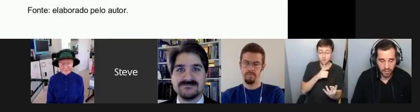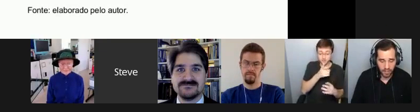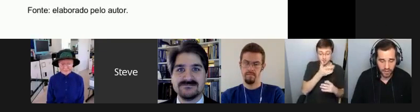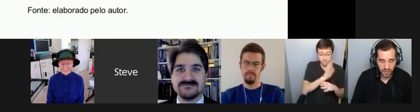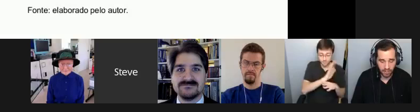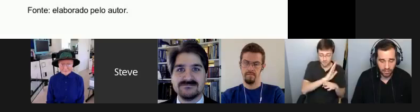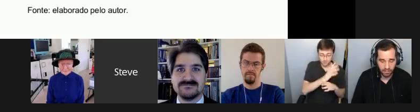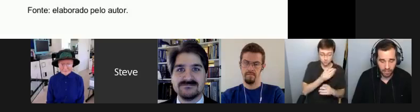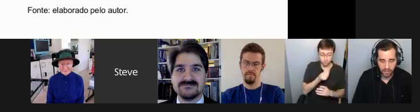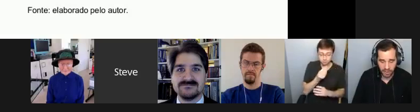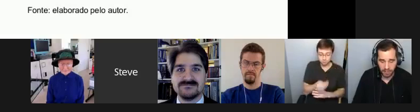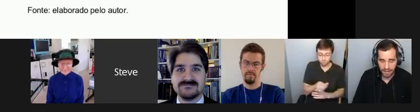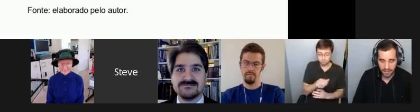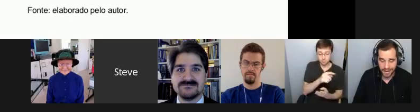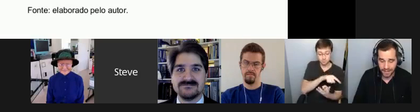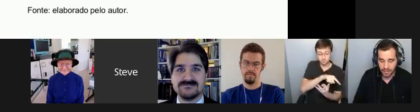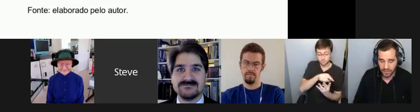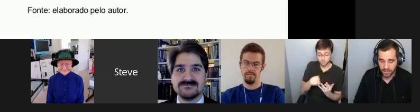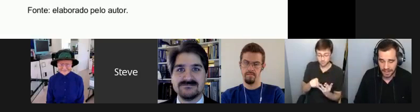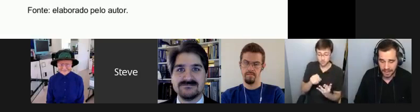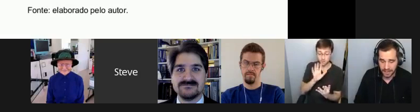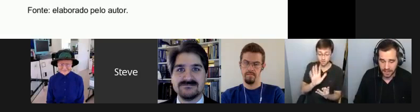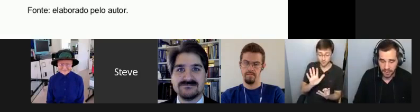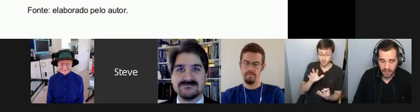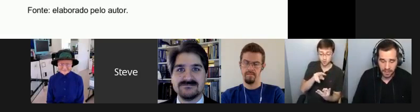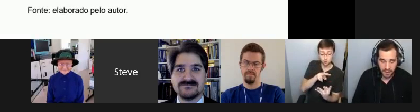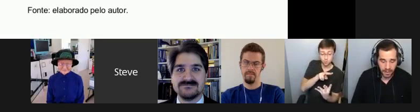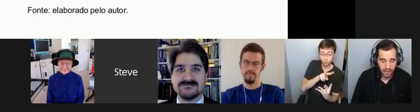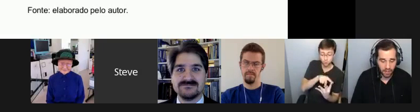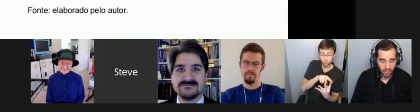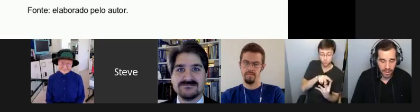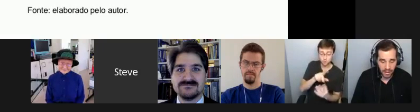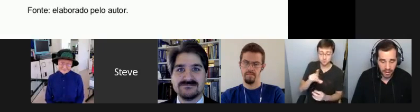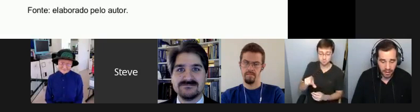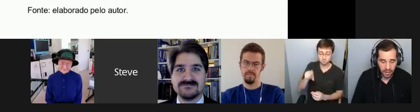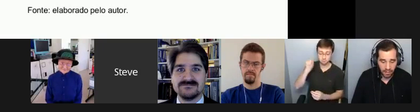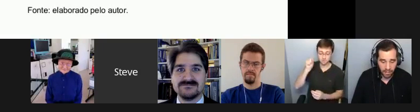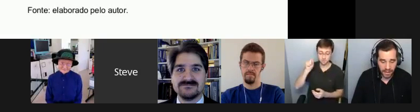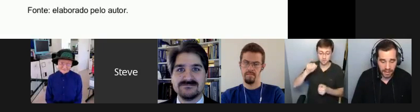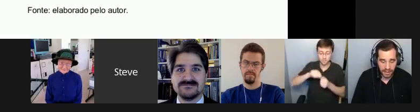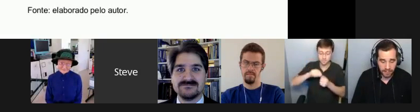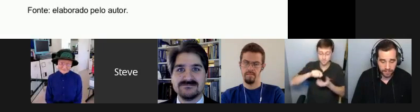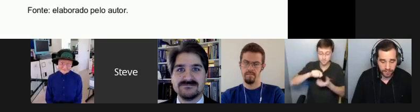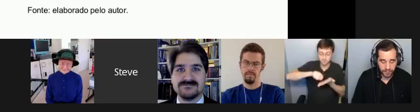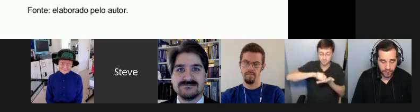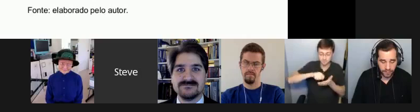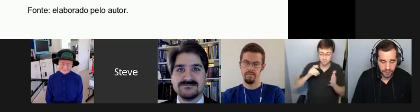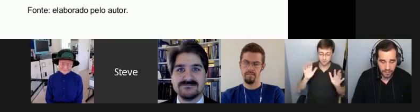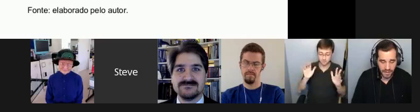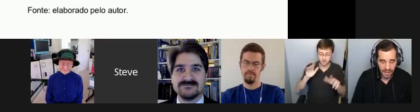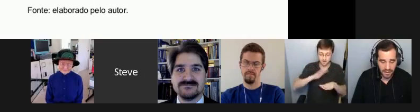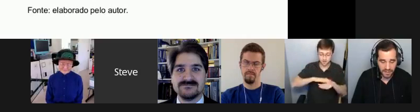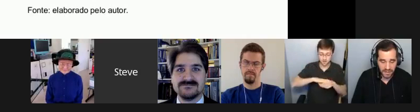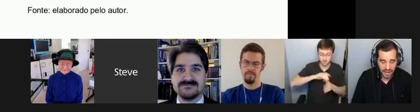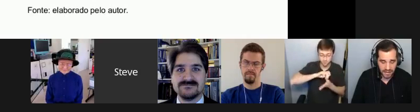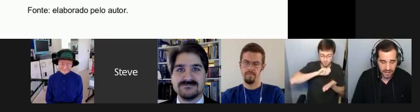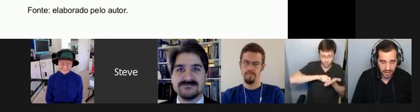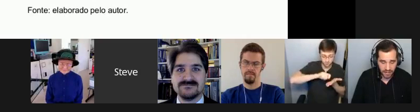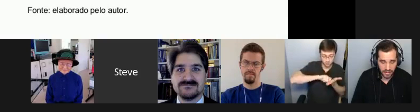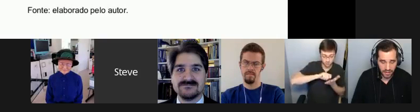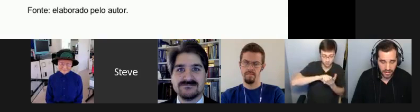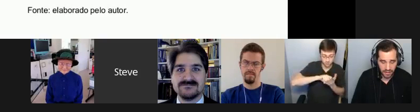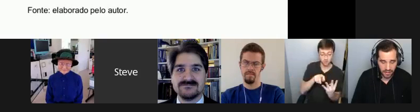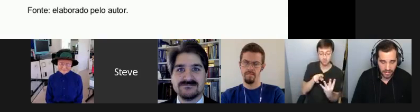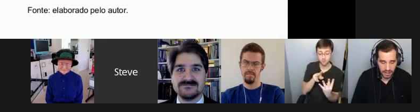experiência e o homem tinha mais de 10 anos de experiência. Então, eu dei para que eles